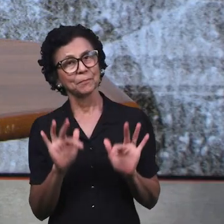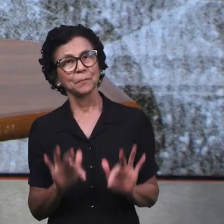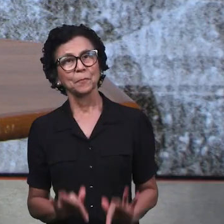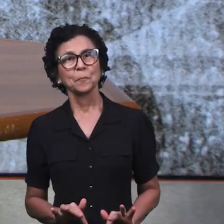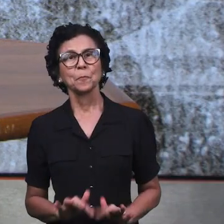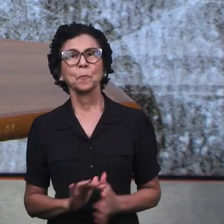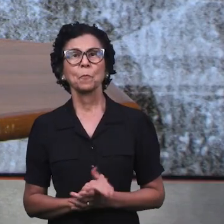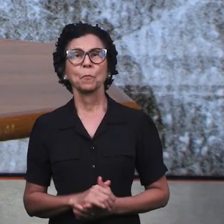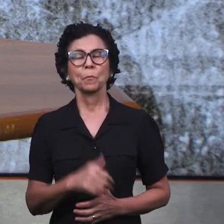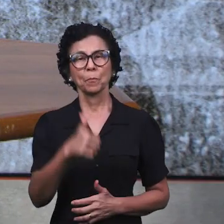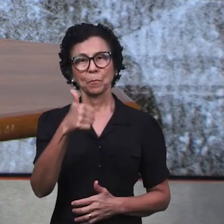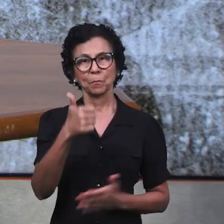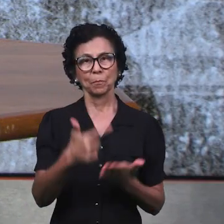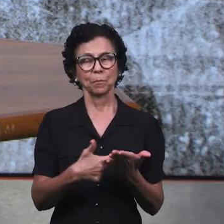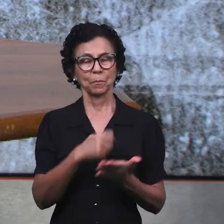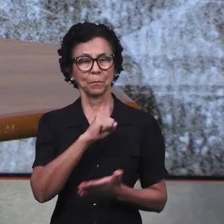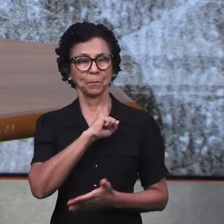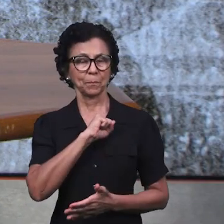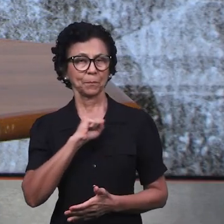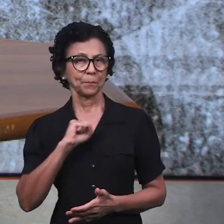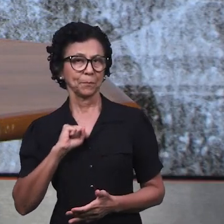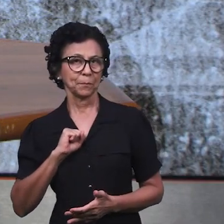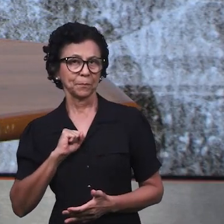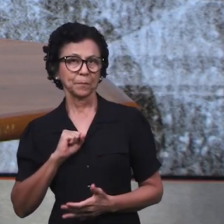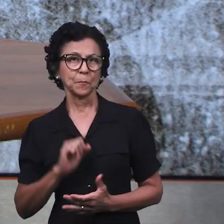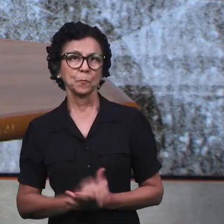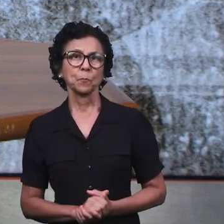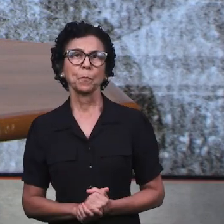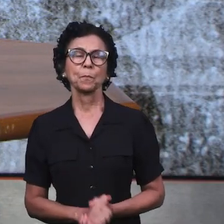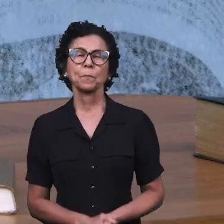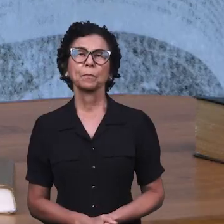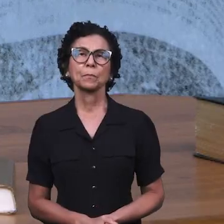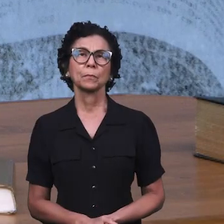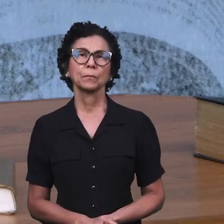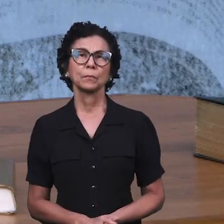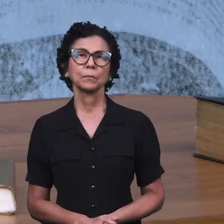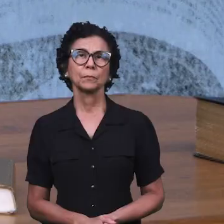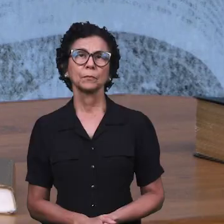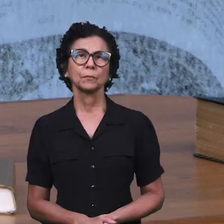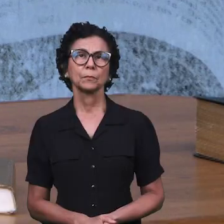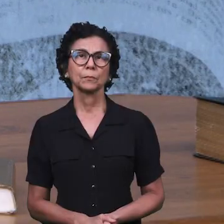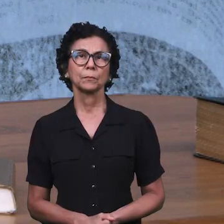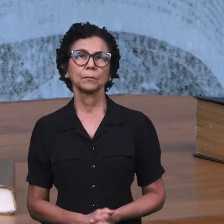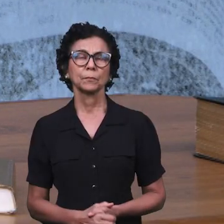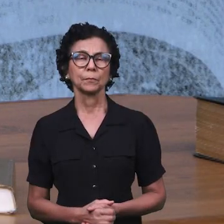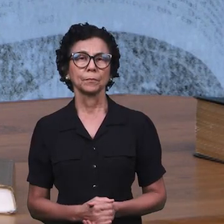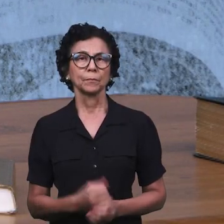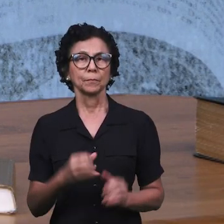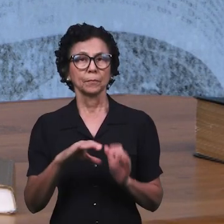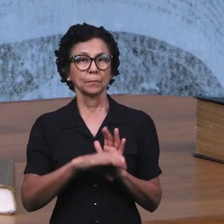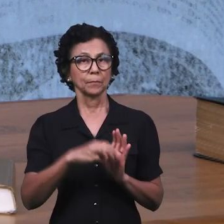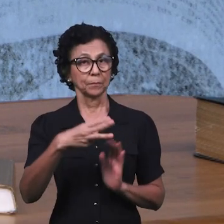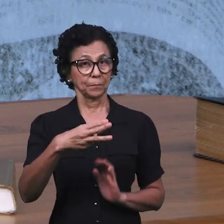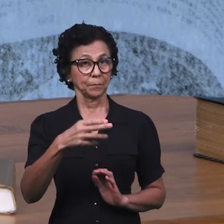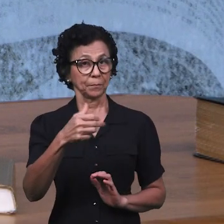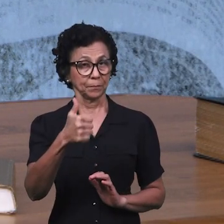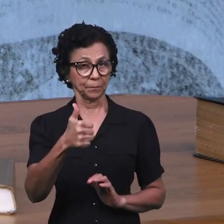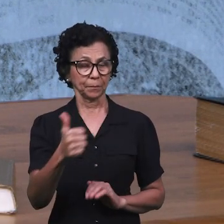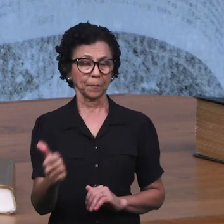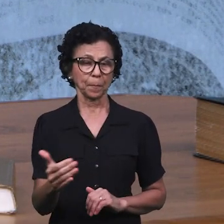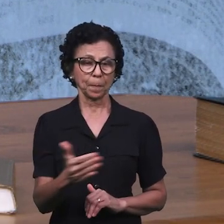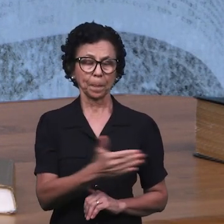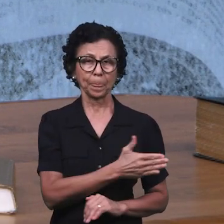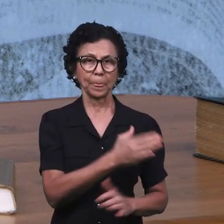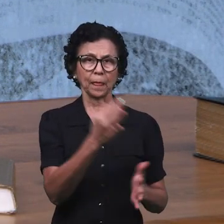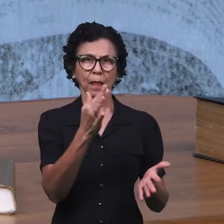o primeiro livro de Samuel. Capítulo 31. Os filisteus, pois,